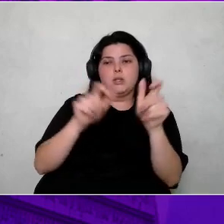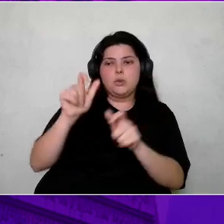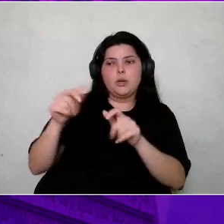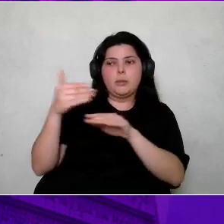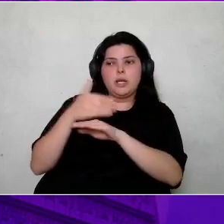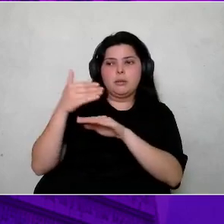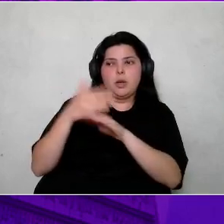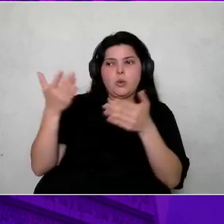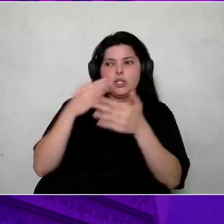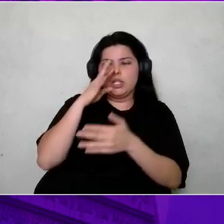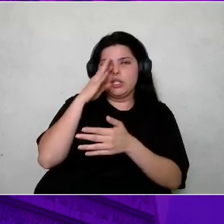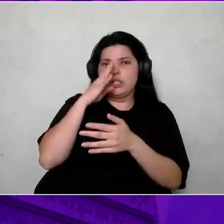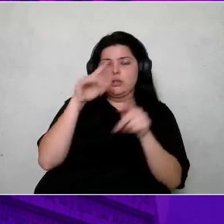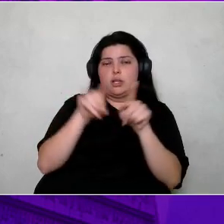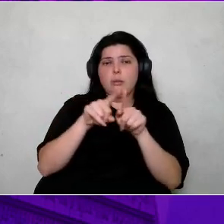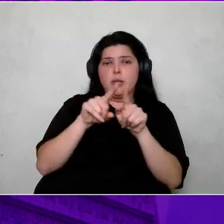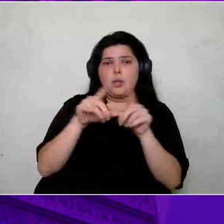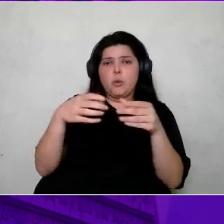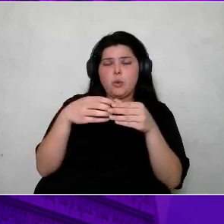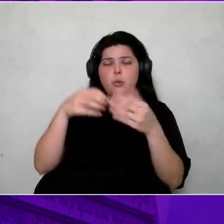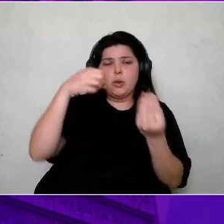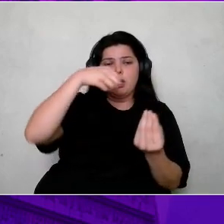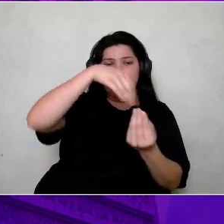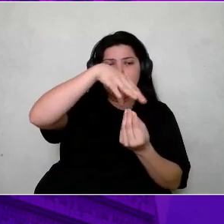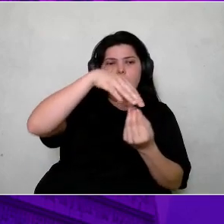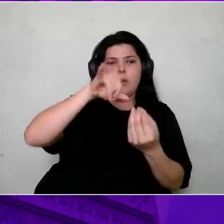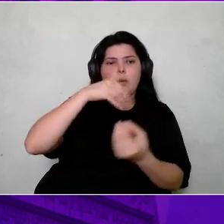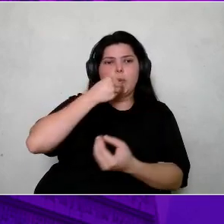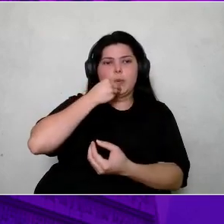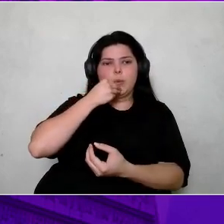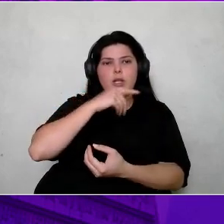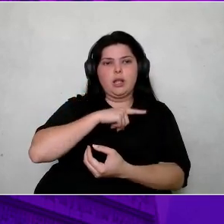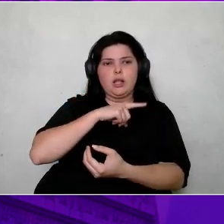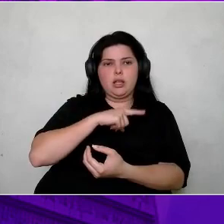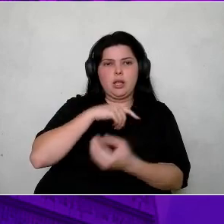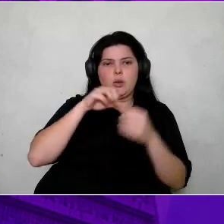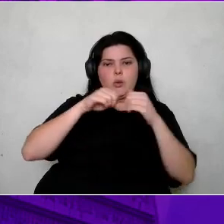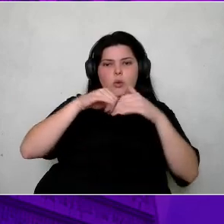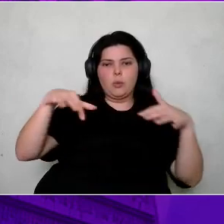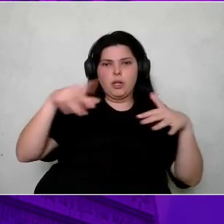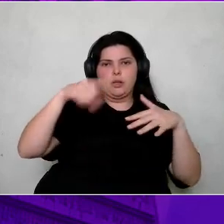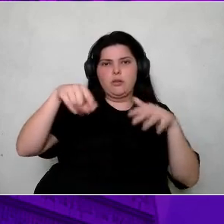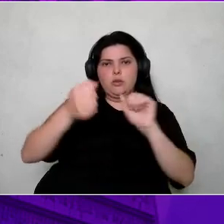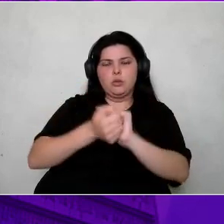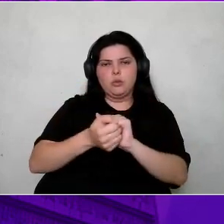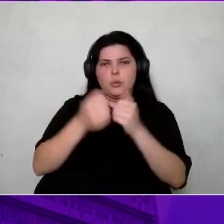pessoal da trilha aí pela oportunidade de compartilhar com vocês. Obrigada.